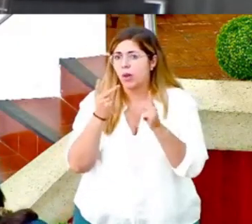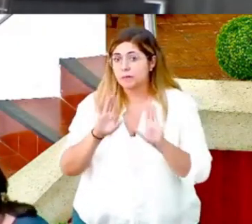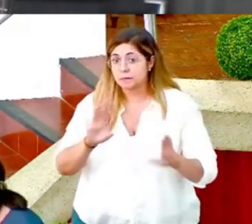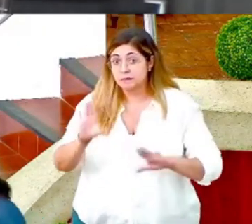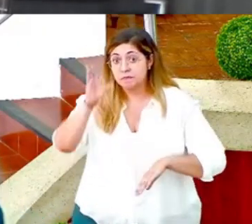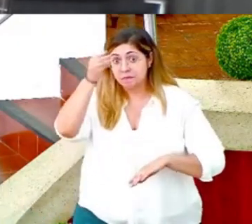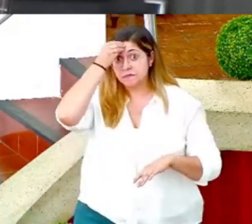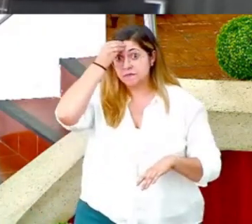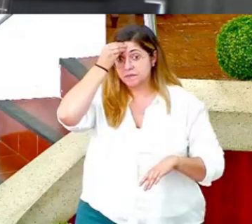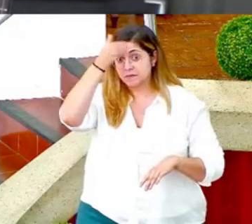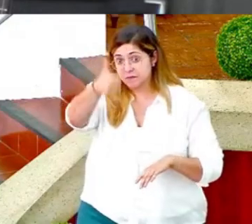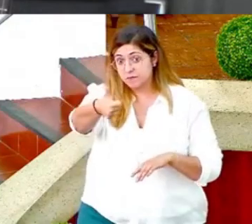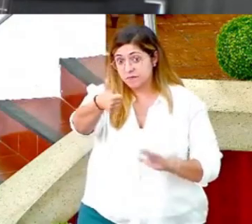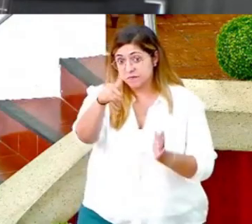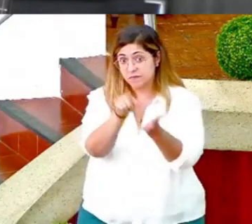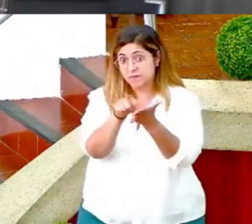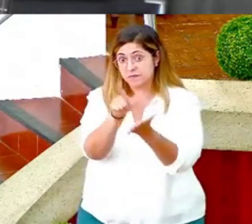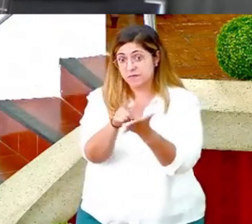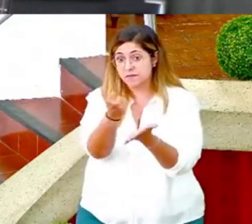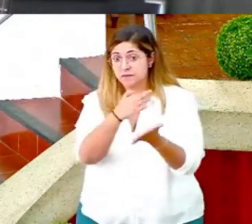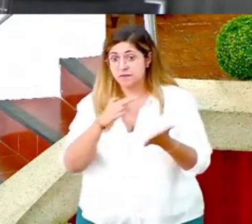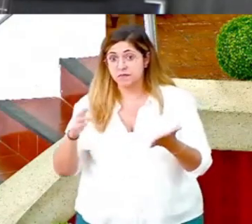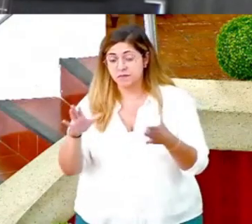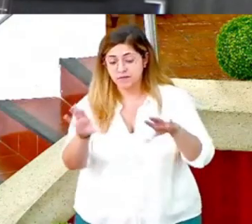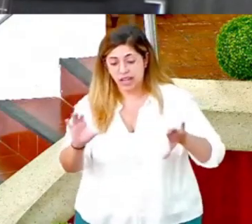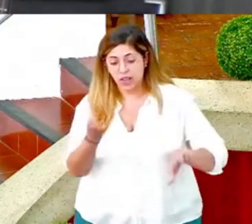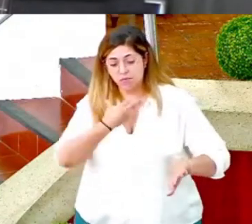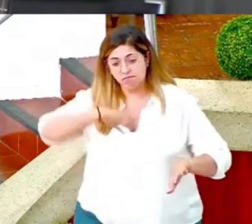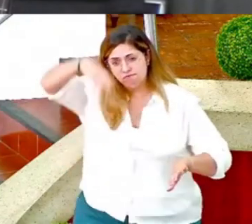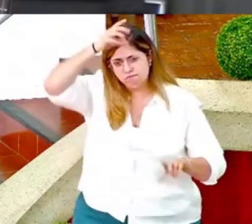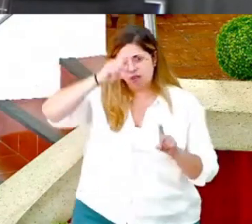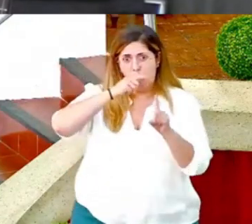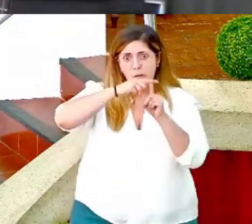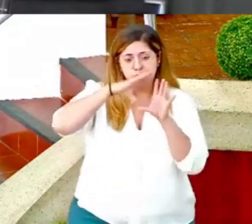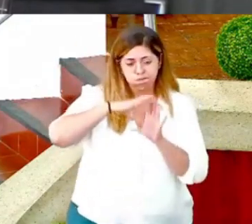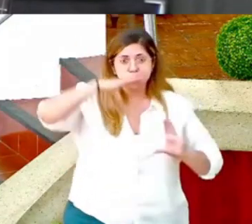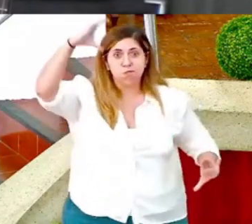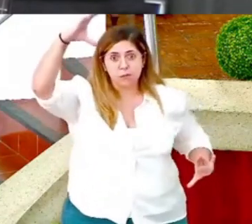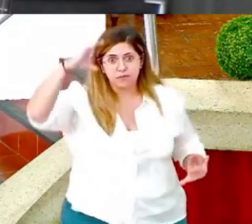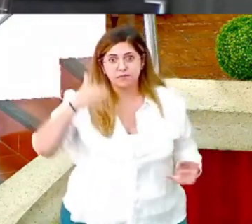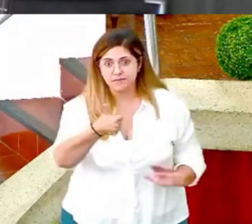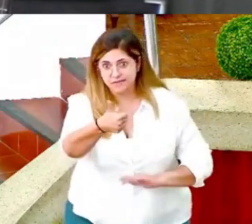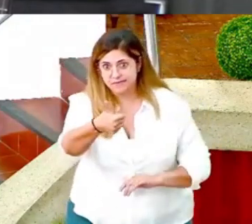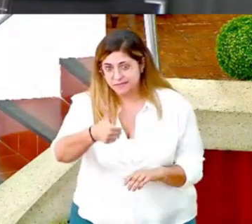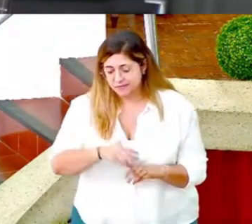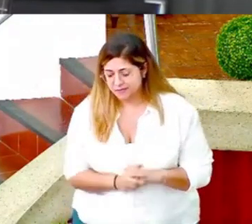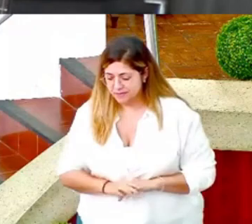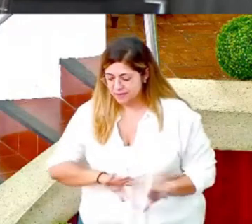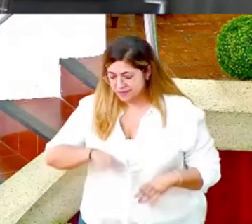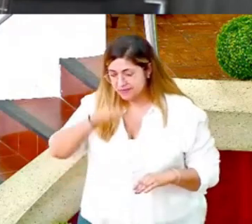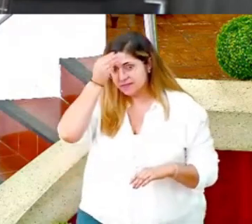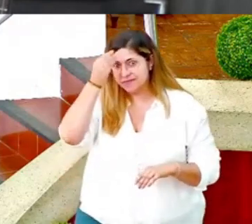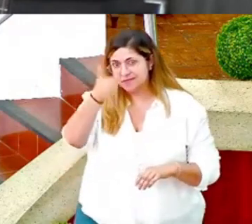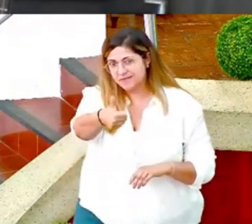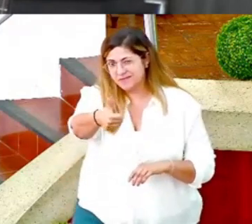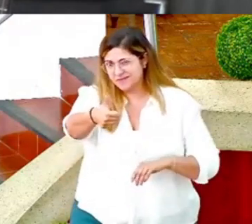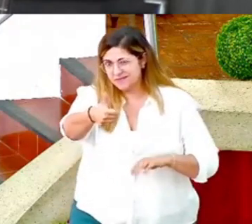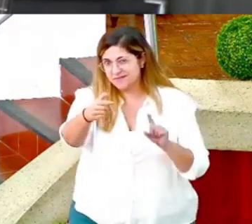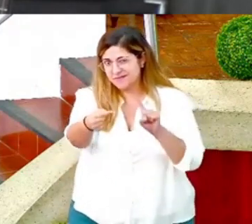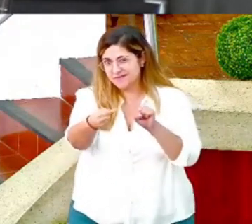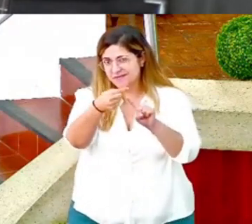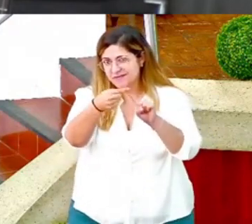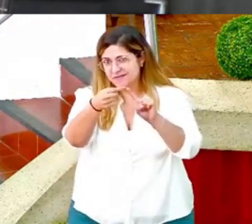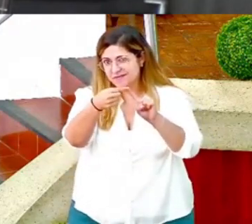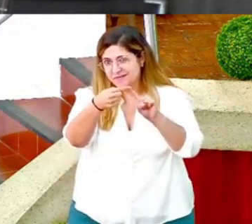como fazer o desenho? Um troninho e uma cruz bem grande. Ok? Aos que receberam, né? Tem